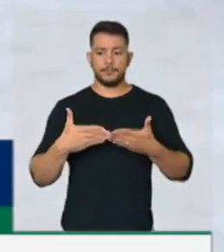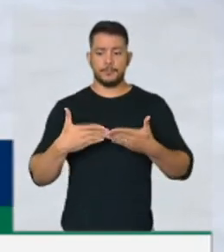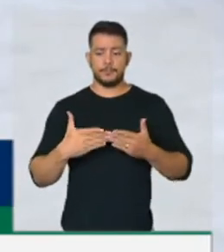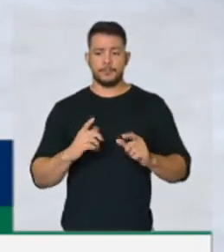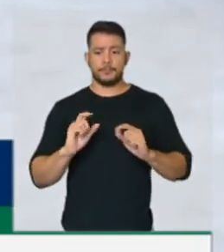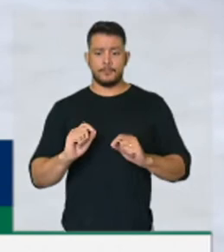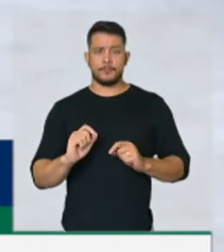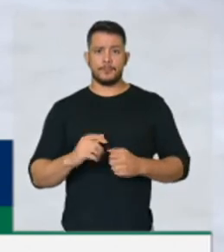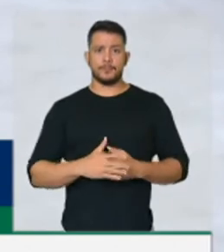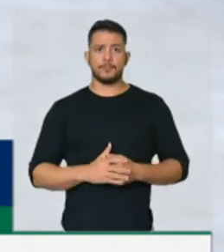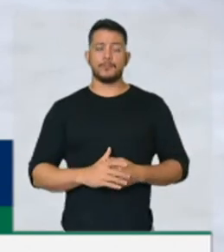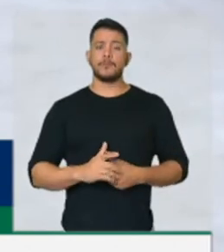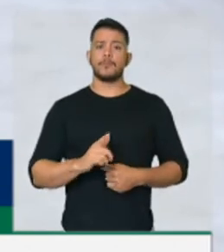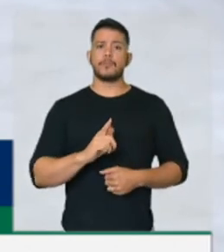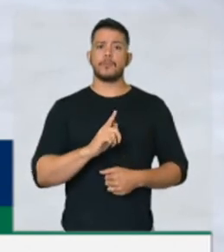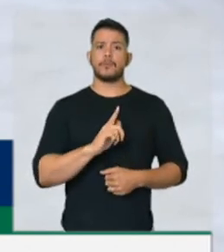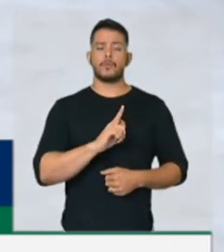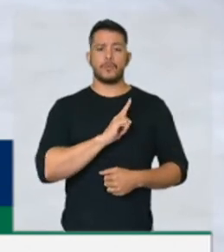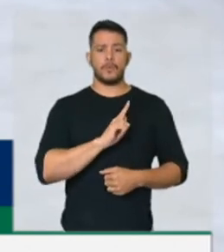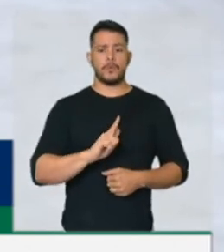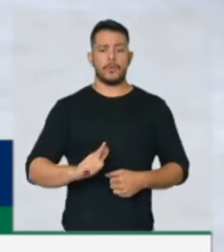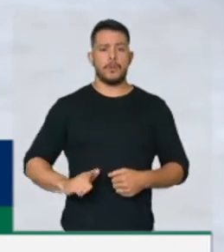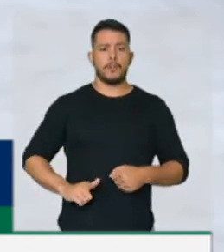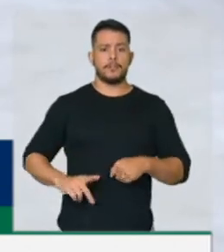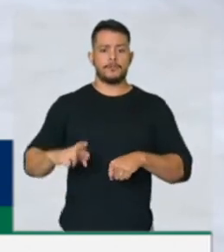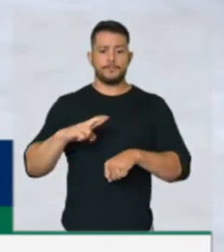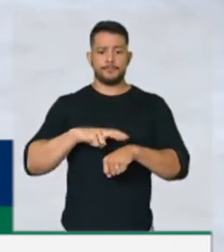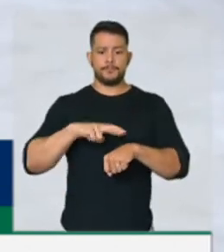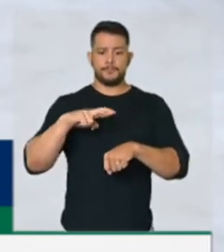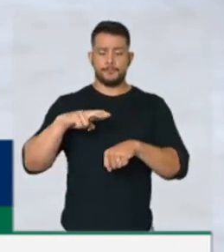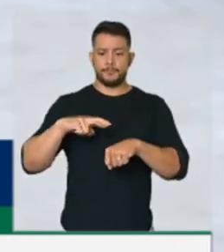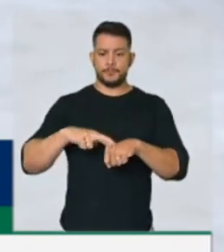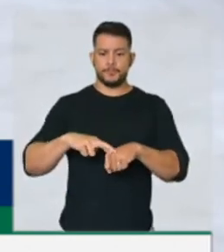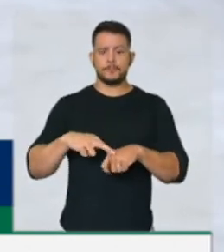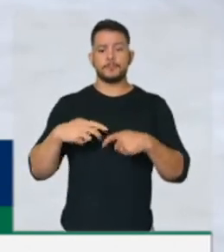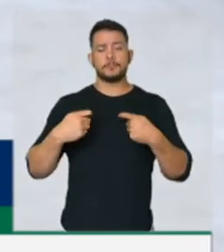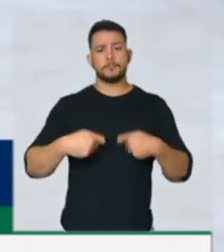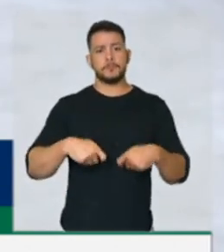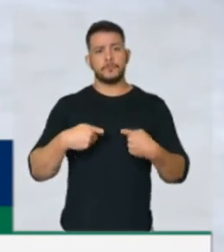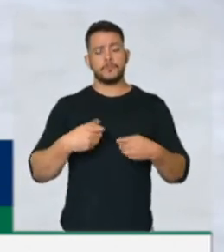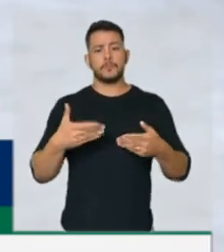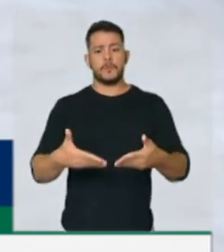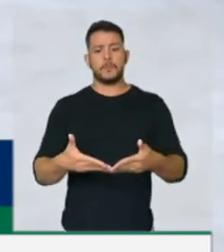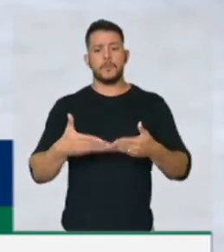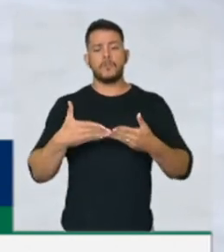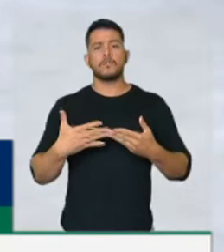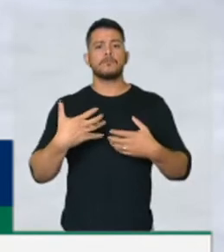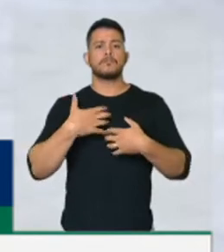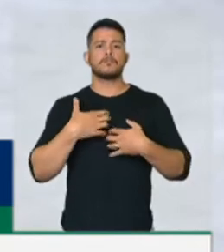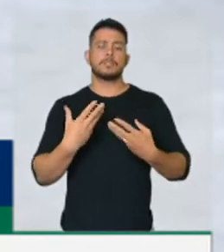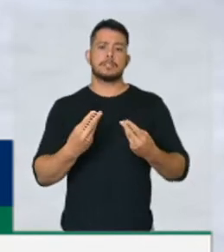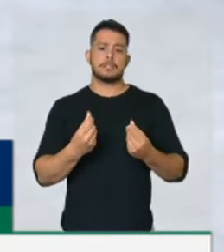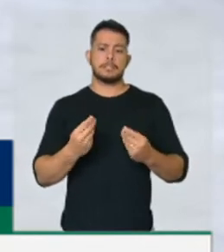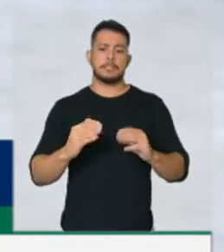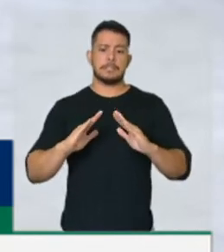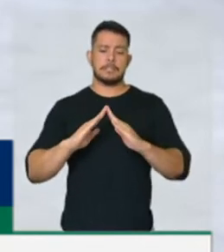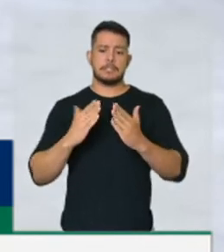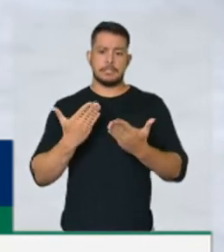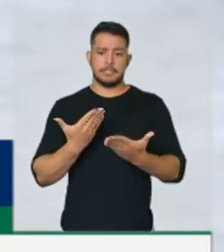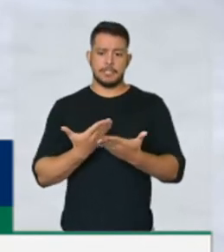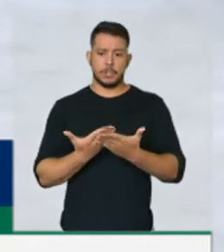do estado de Rondônia que tem um olhar sensível para as nossas escolas família agrícola.